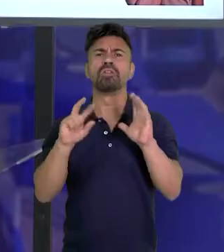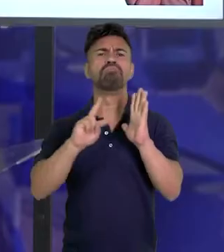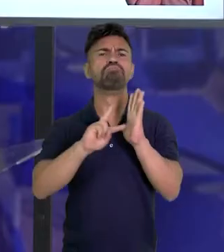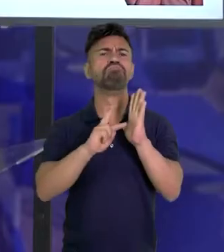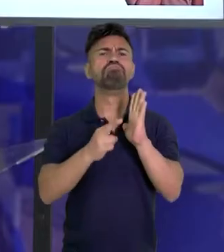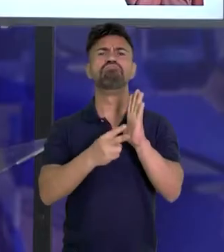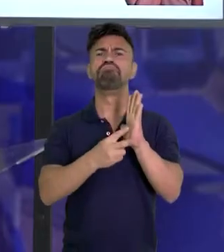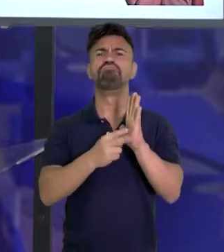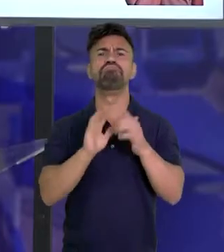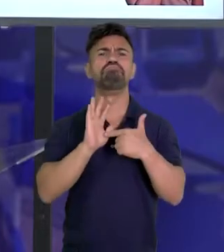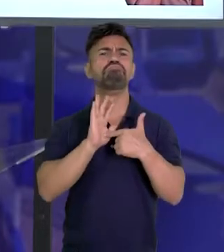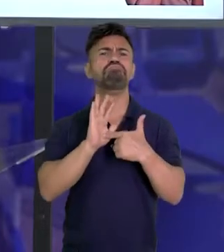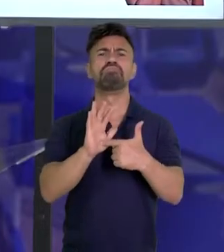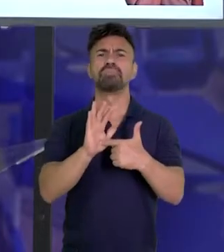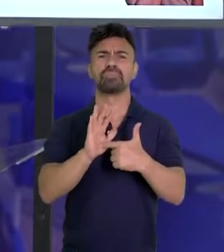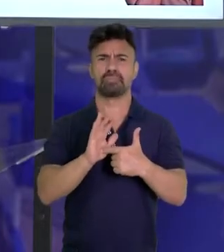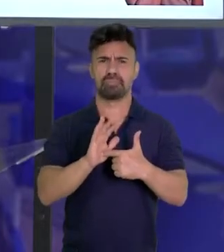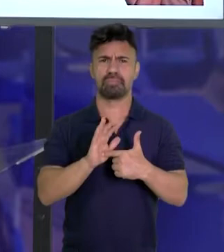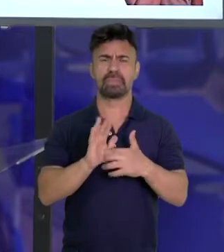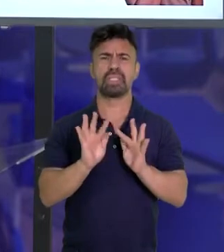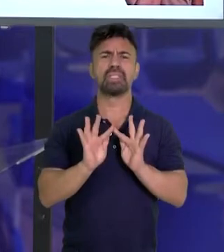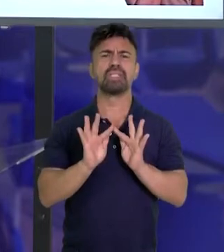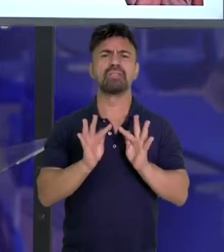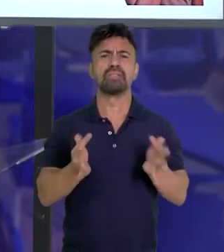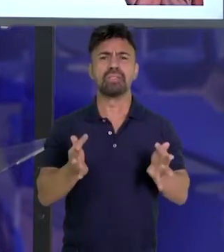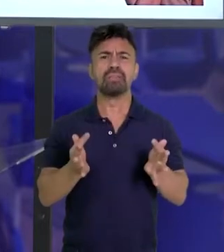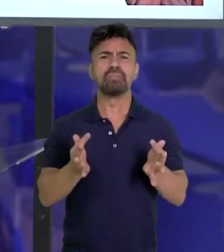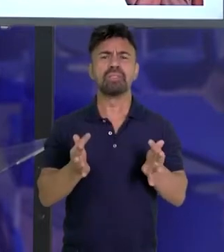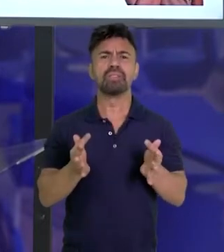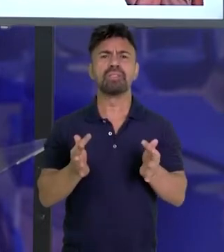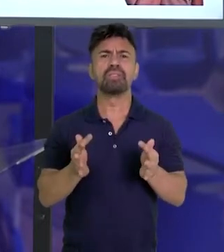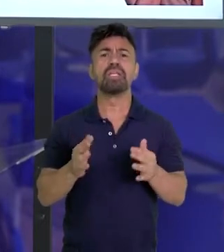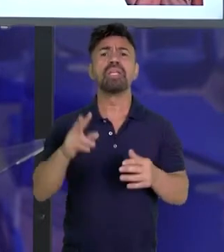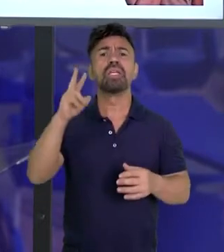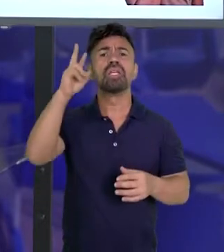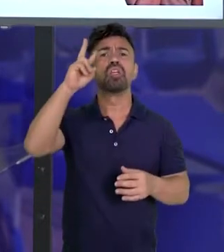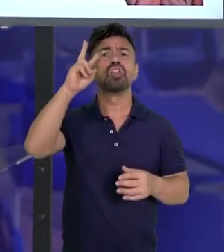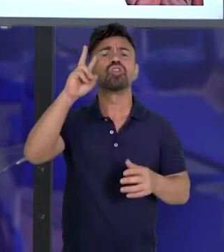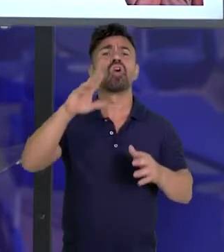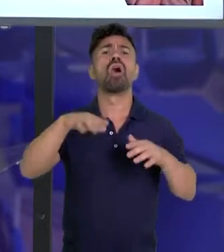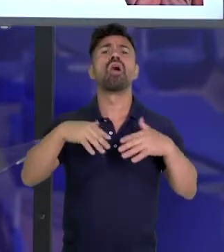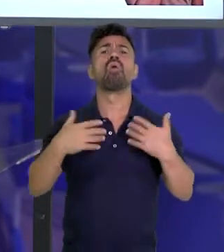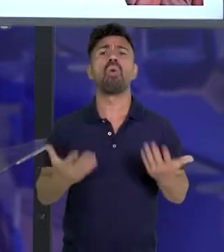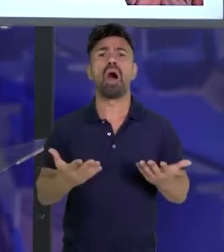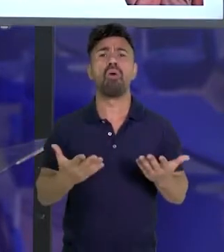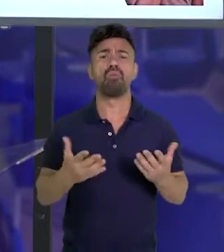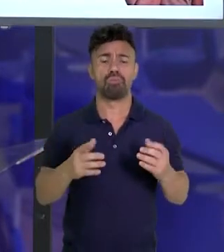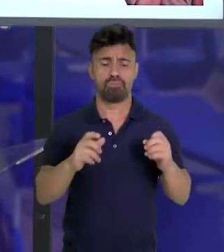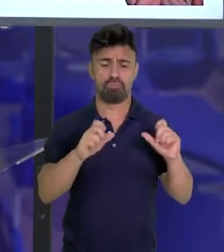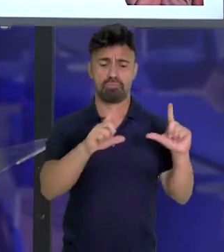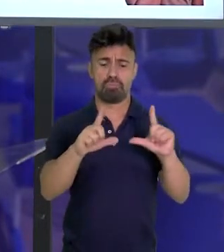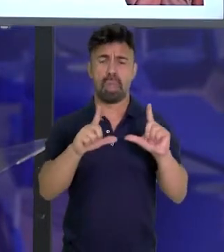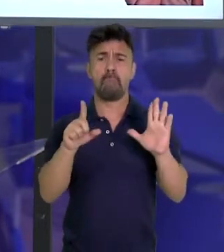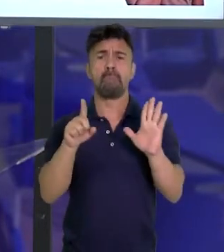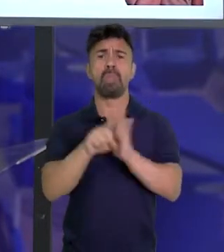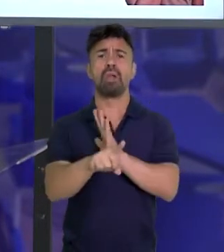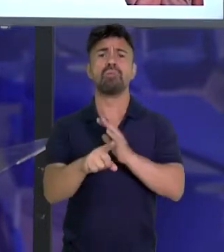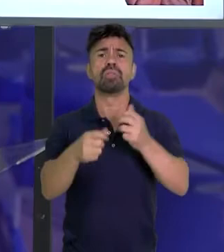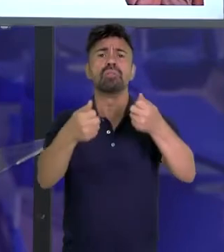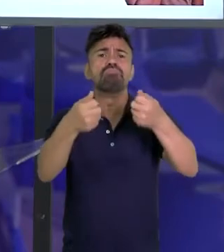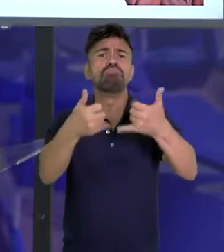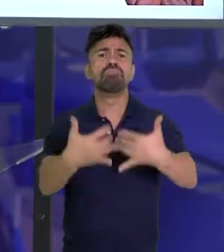retratam? De uma forma mais simples, que história cada uma dessas perguntas está